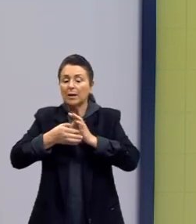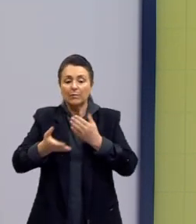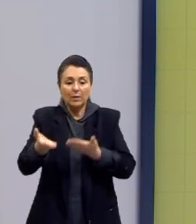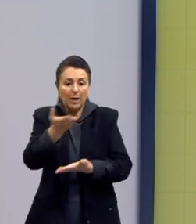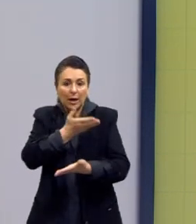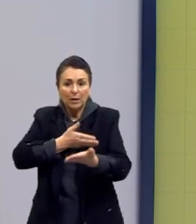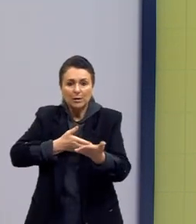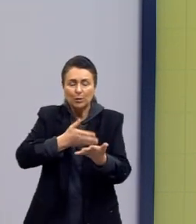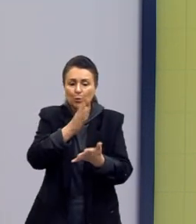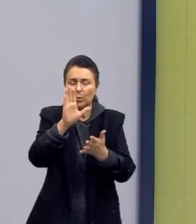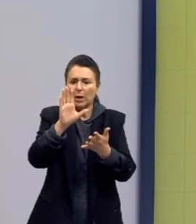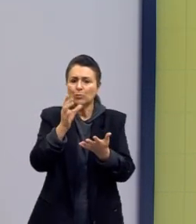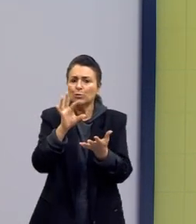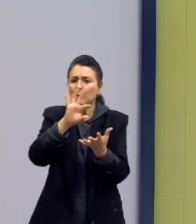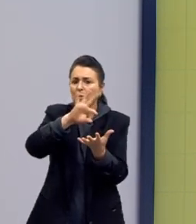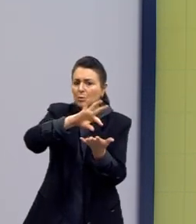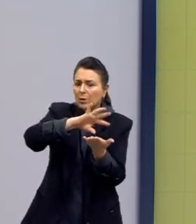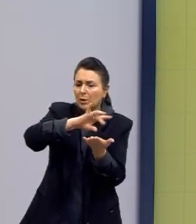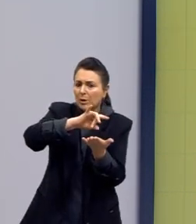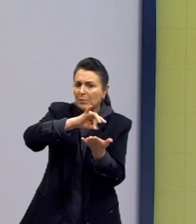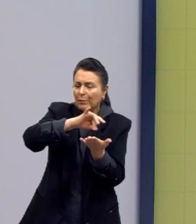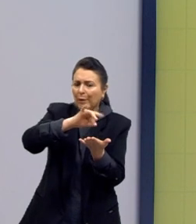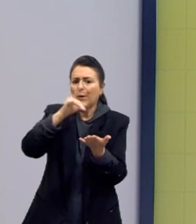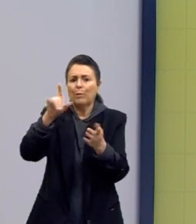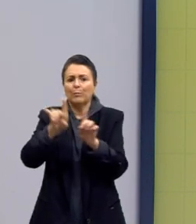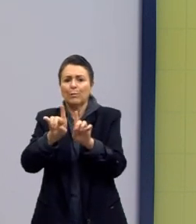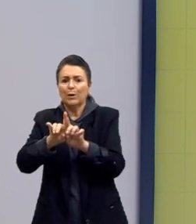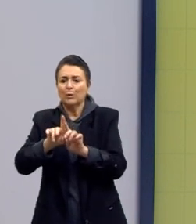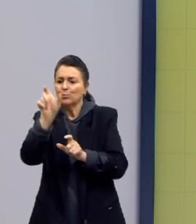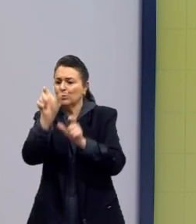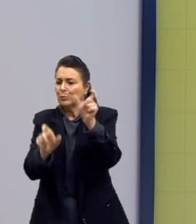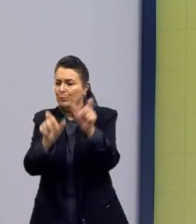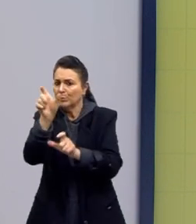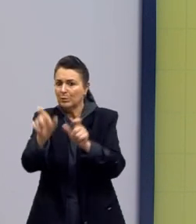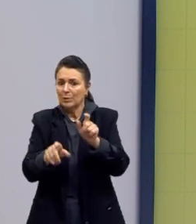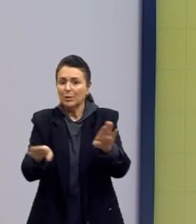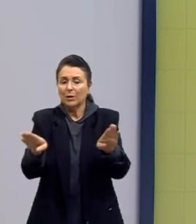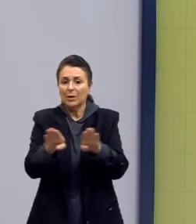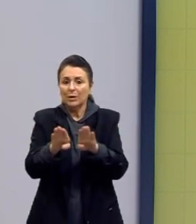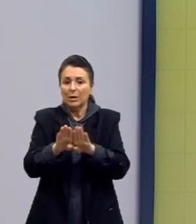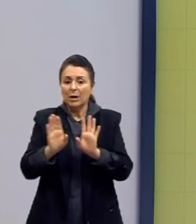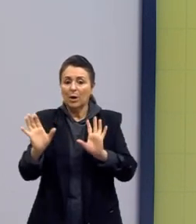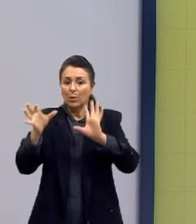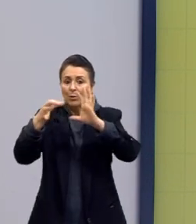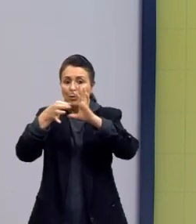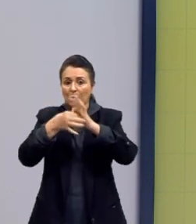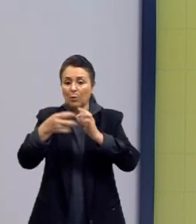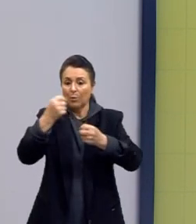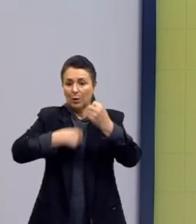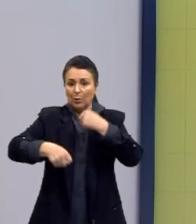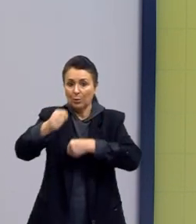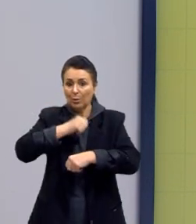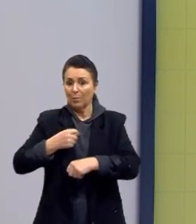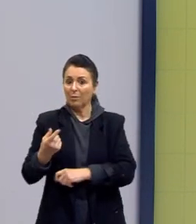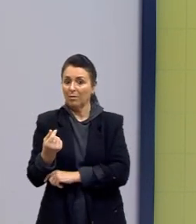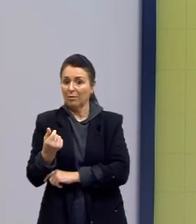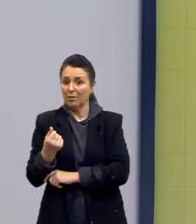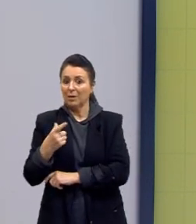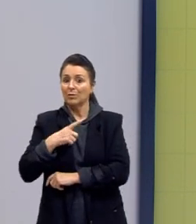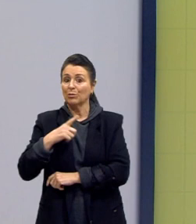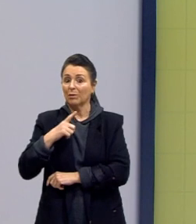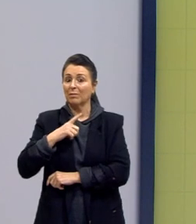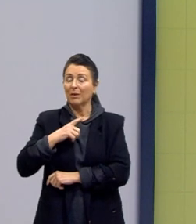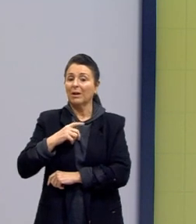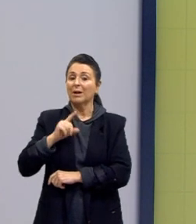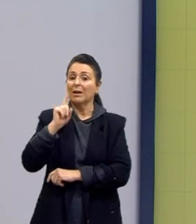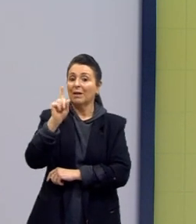circulação de capital de pessoas né Oi e aí chegando no máximo que a união económica e monetária que nós só temos a união